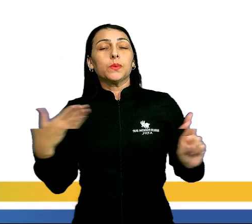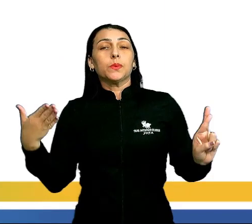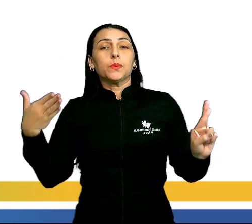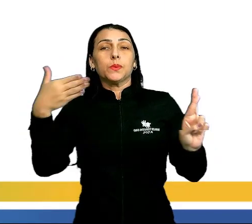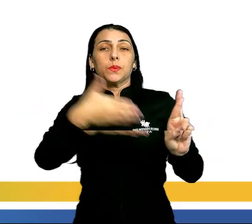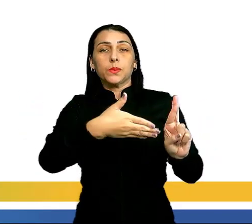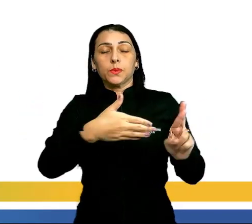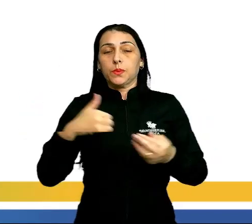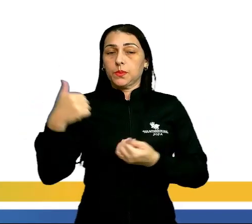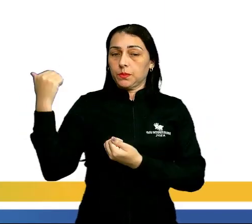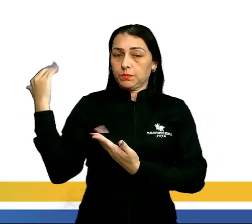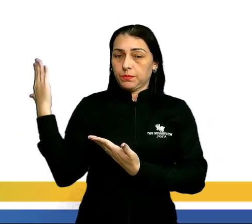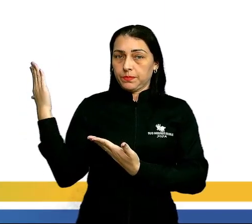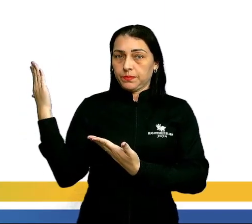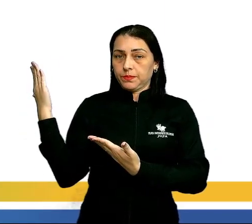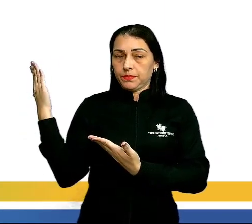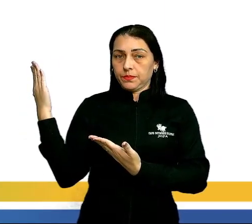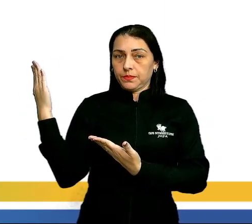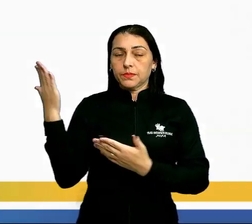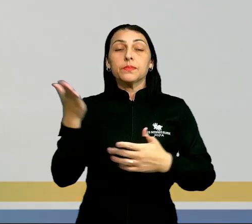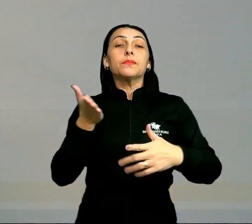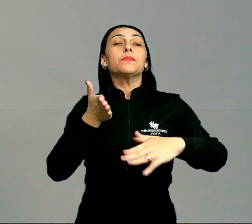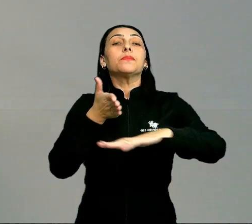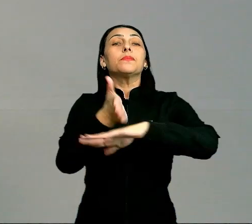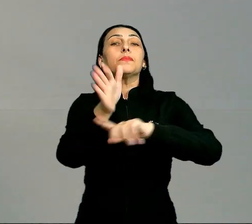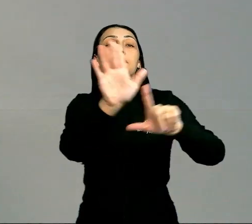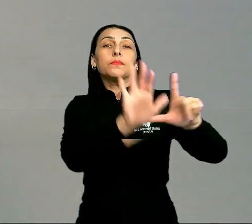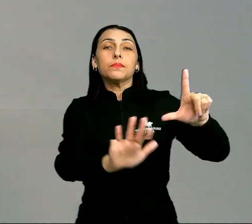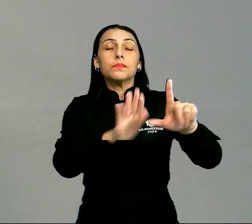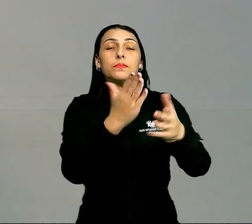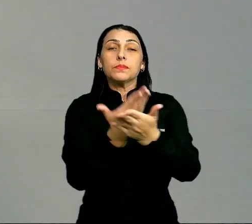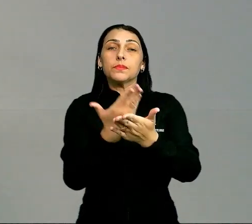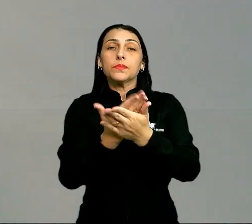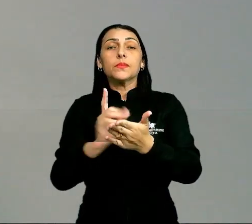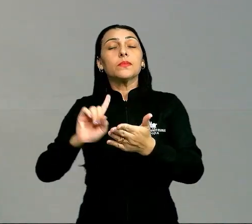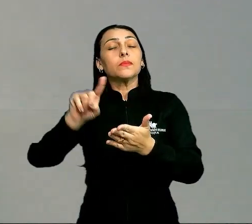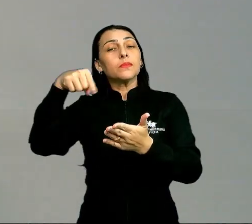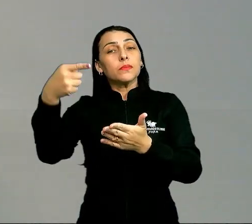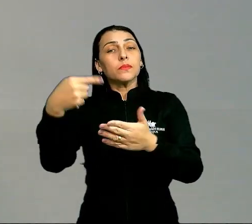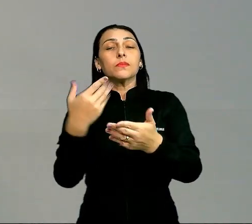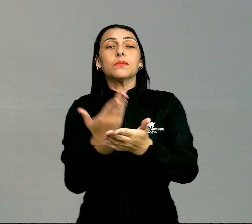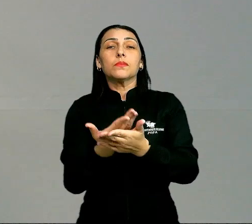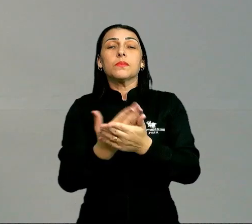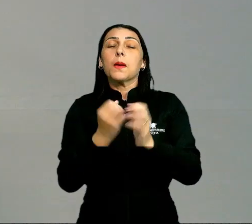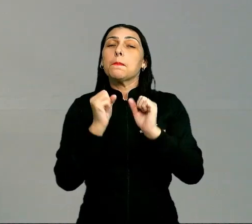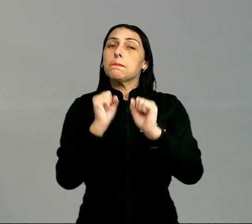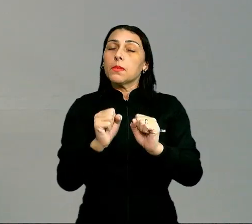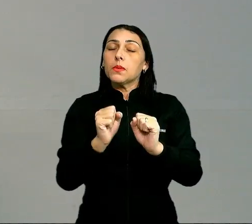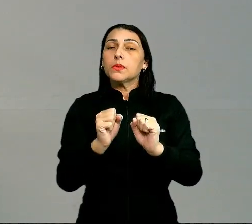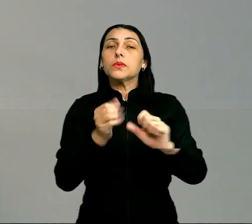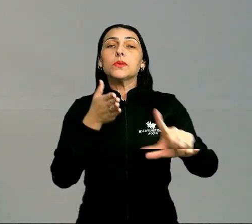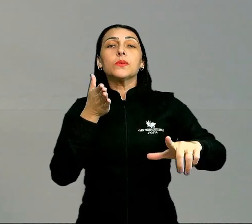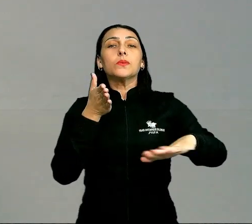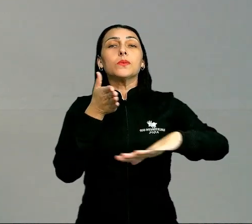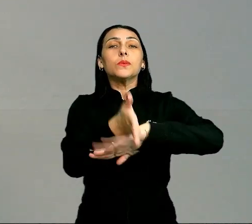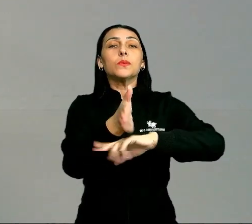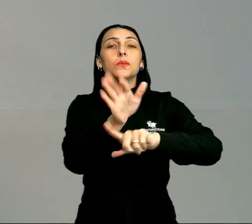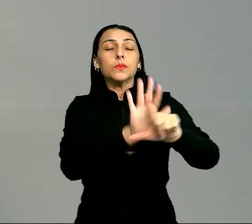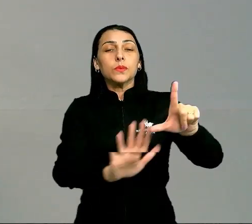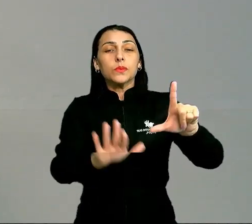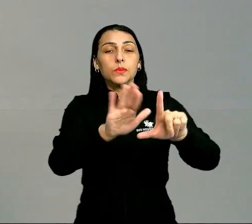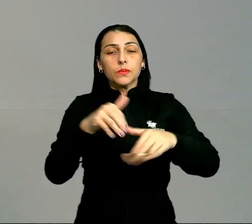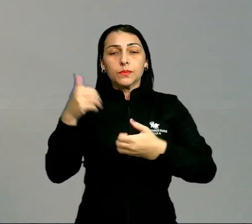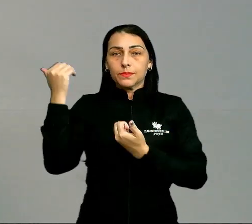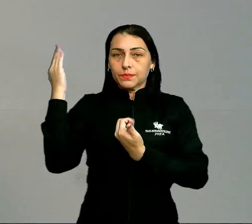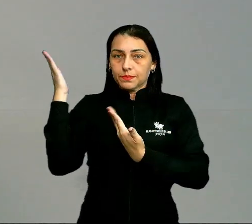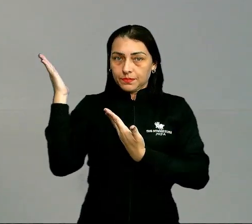as nossas referências. E para acessar essas aulas e as aulas anteriores, vocês podem estar acessando